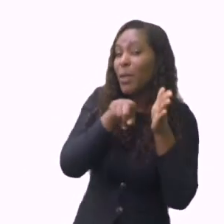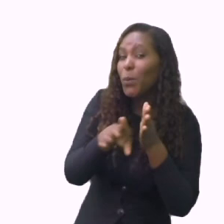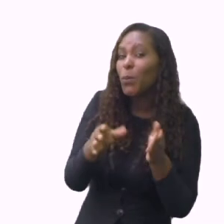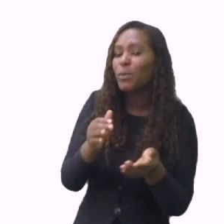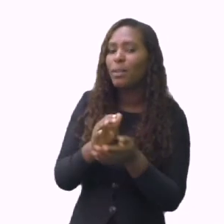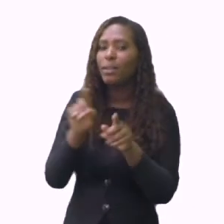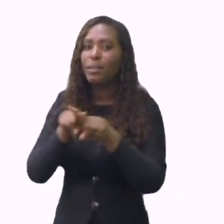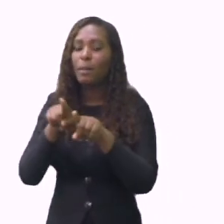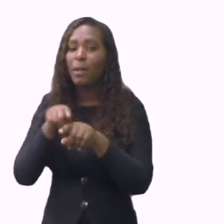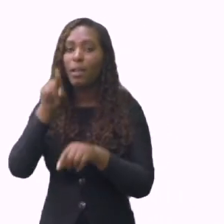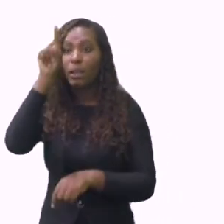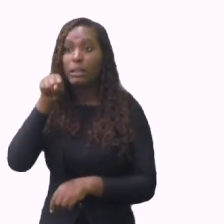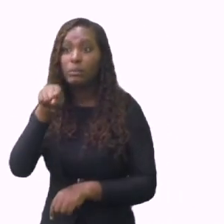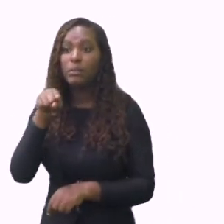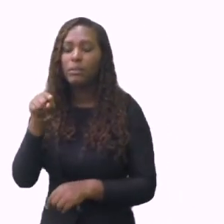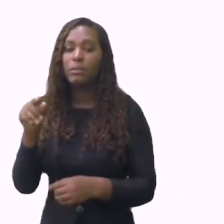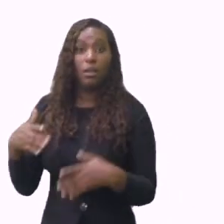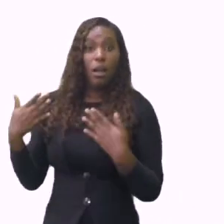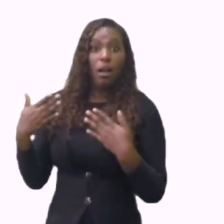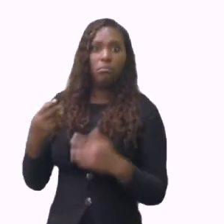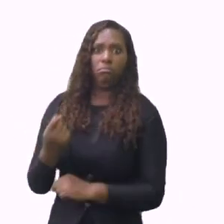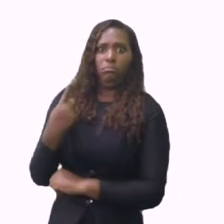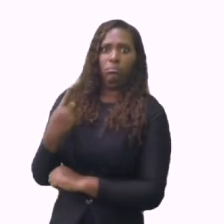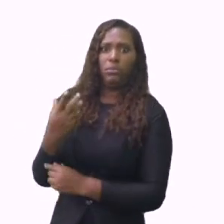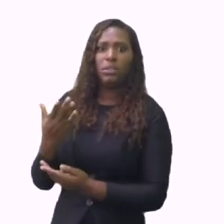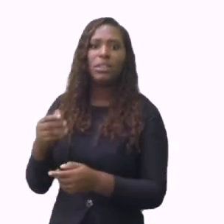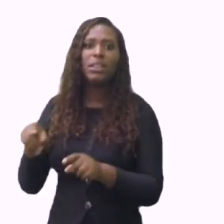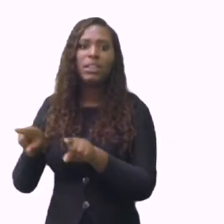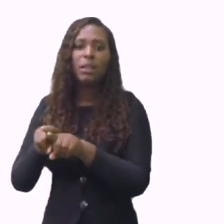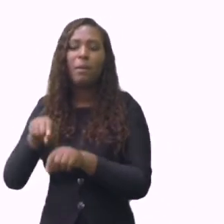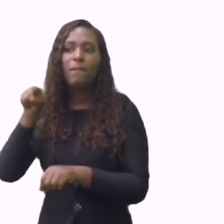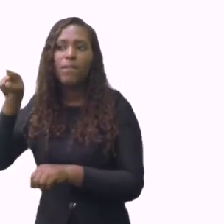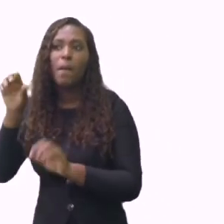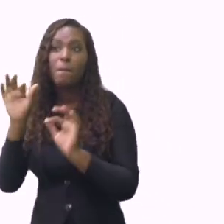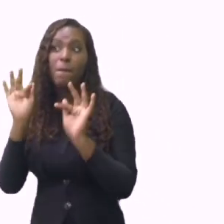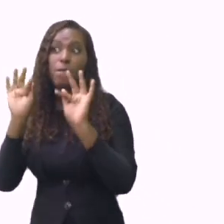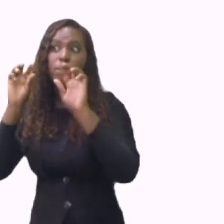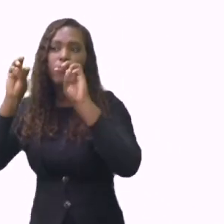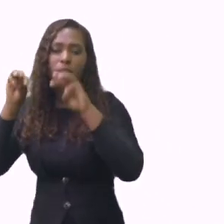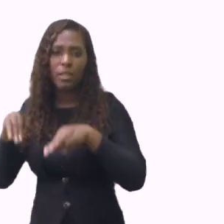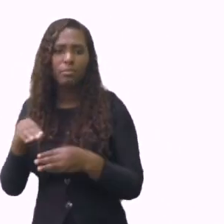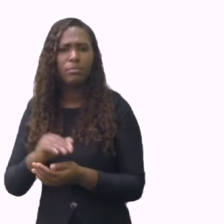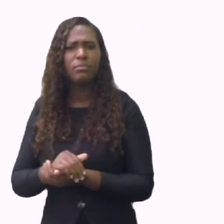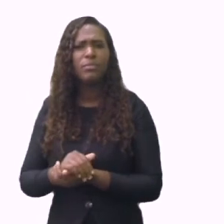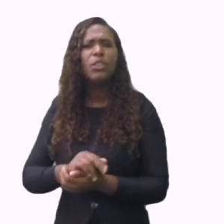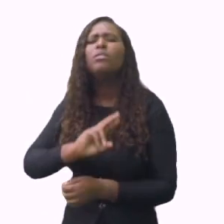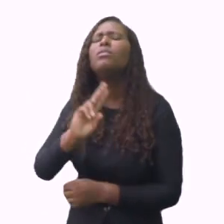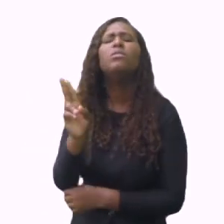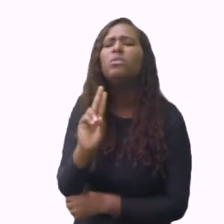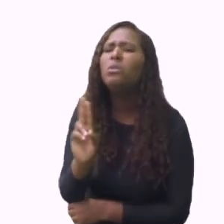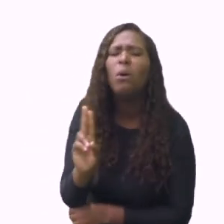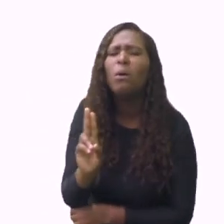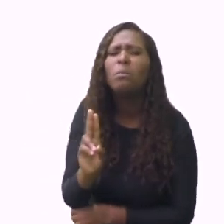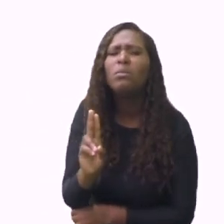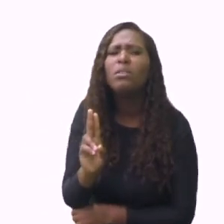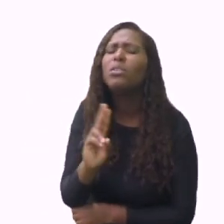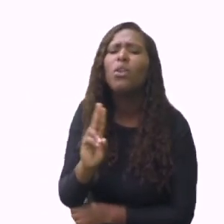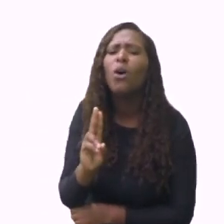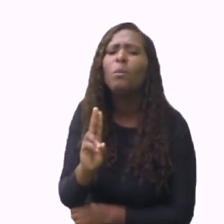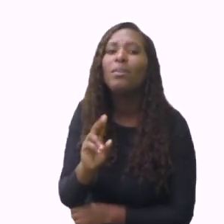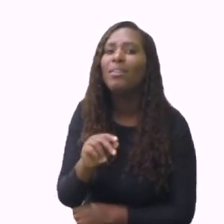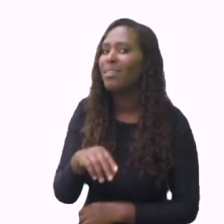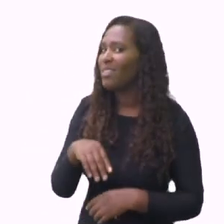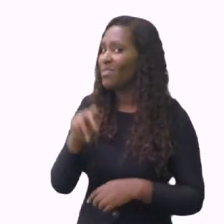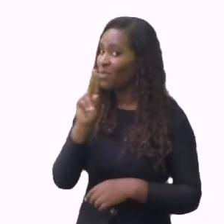temos um ponto final para finalizar uma frase. Então, na letra A, qual é o seu nome? Qual sinal você deve